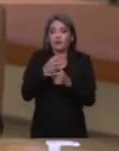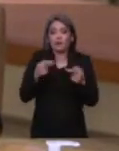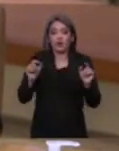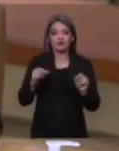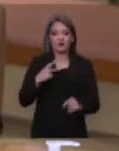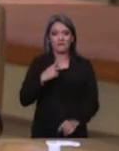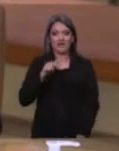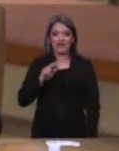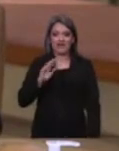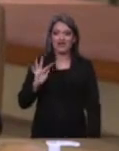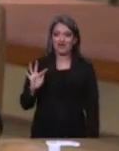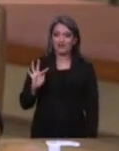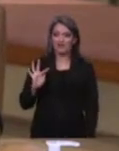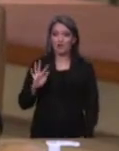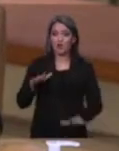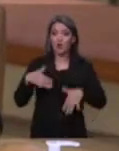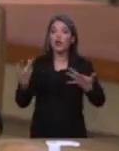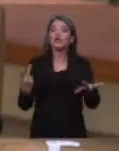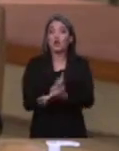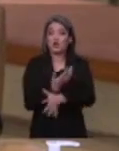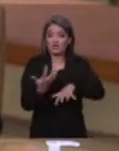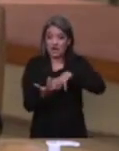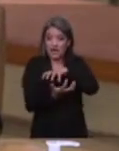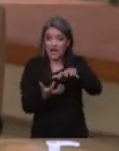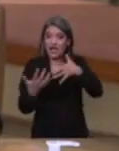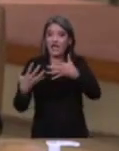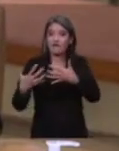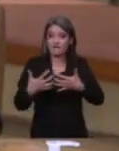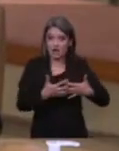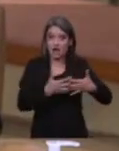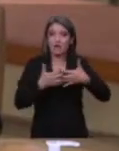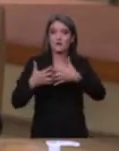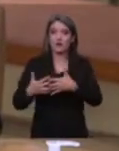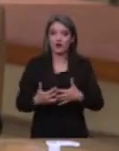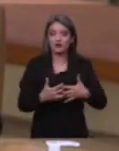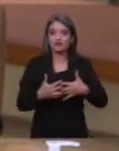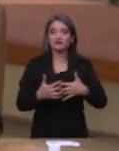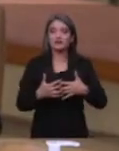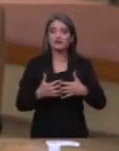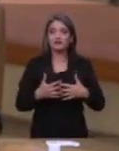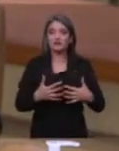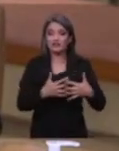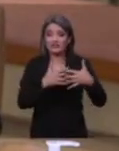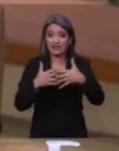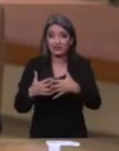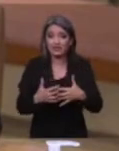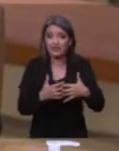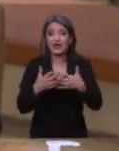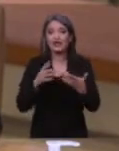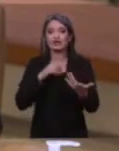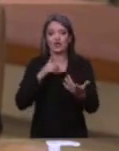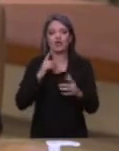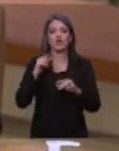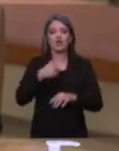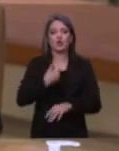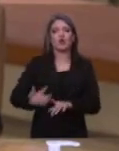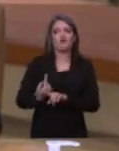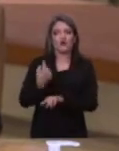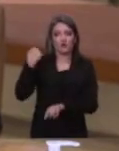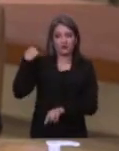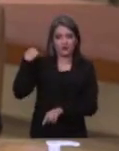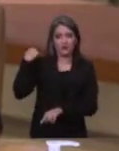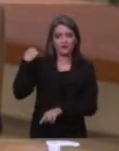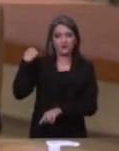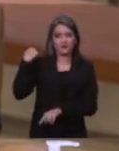Federal, na greve dos caminhoneiros, ministro Gilmar, que foi tentada no governo anterior, eu era ministro da